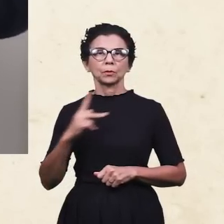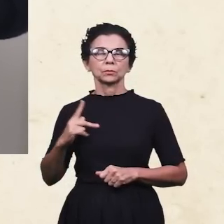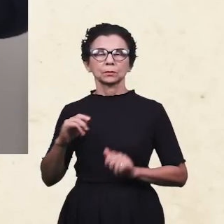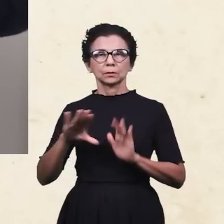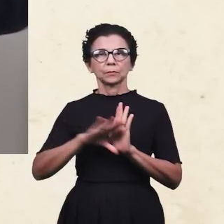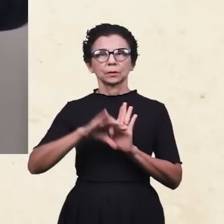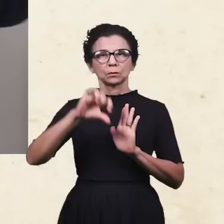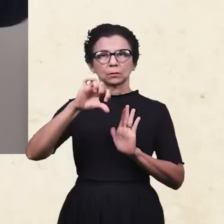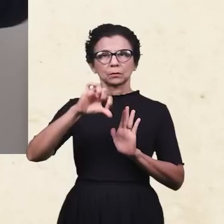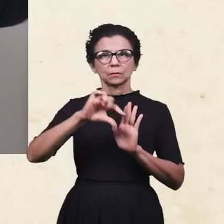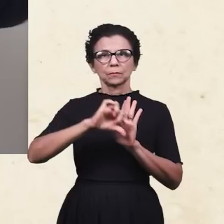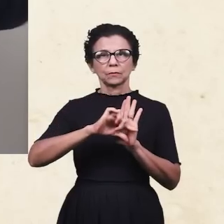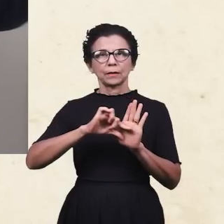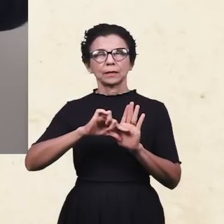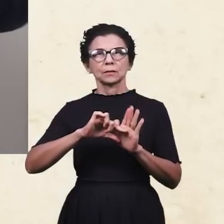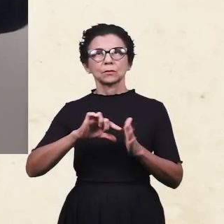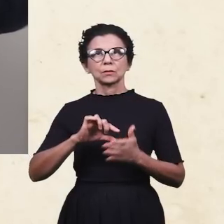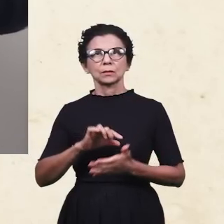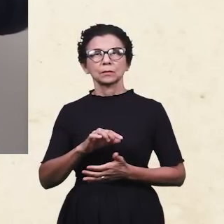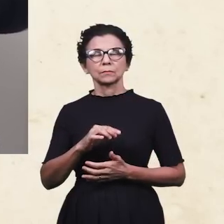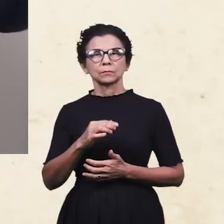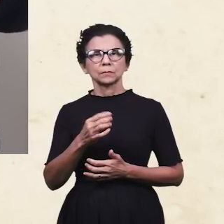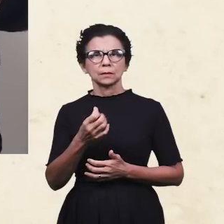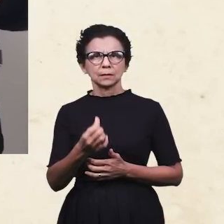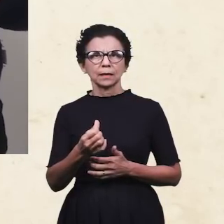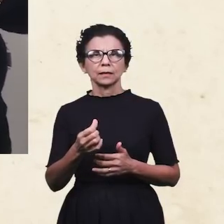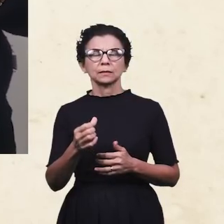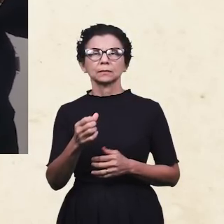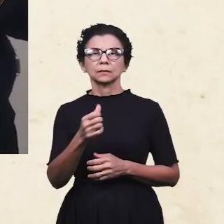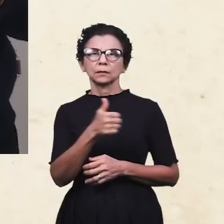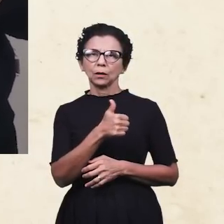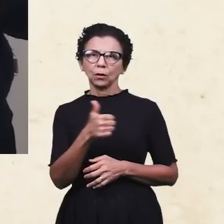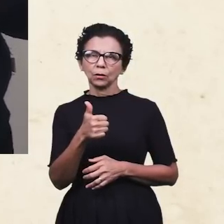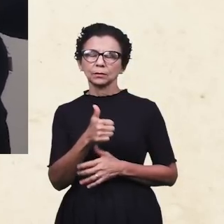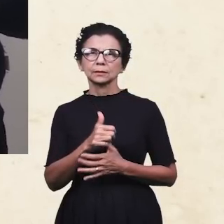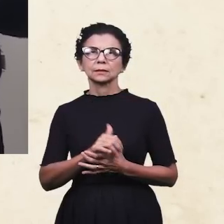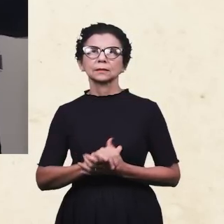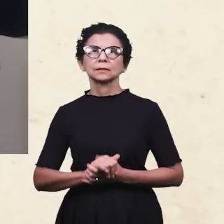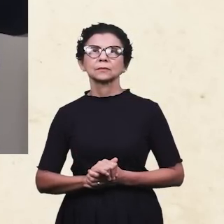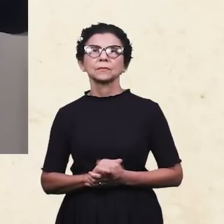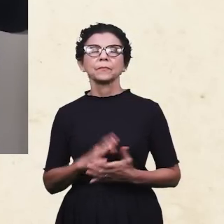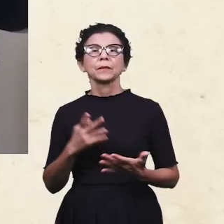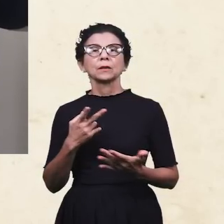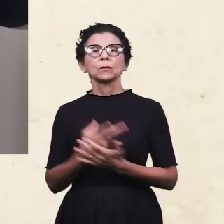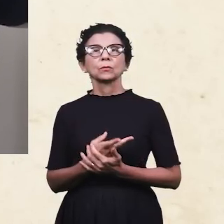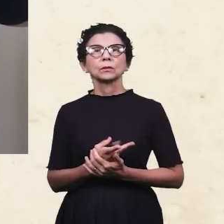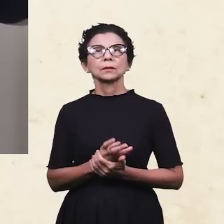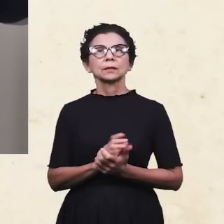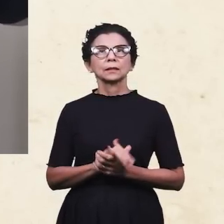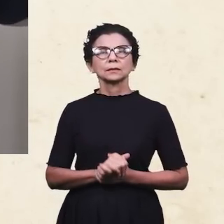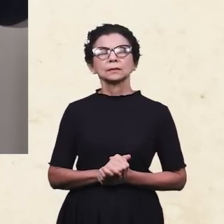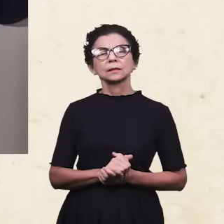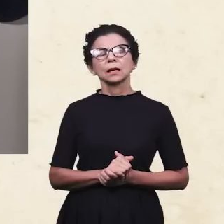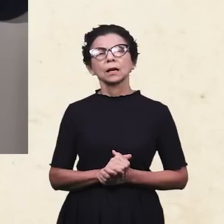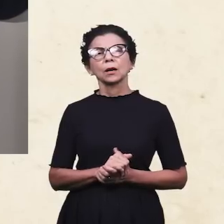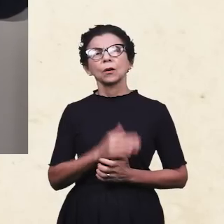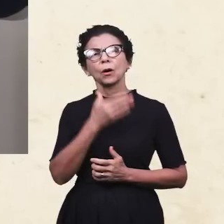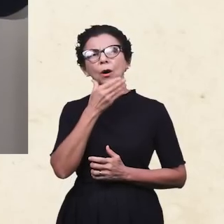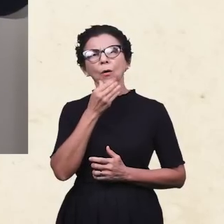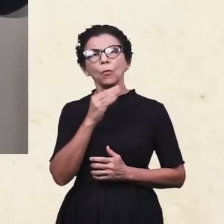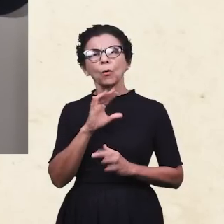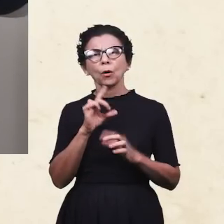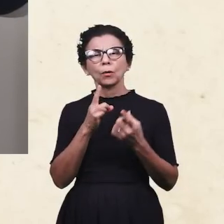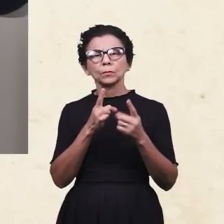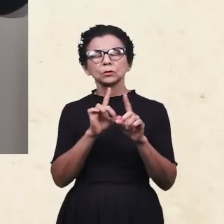9, versos 10 e 11, que diz assim: E havia em Damasco um certo